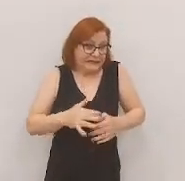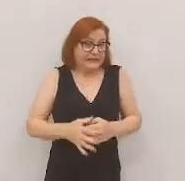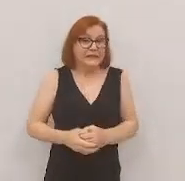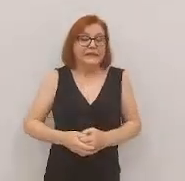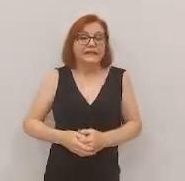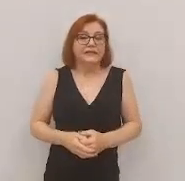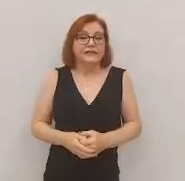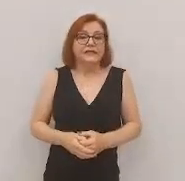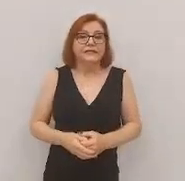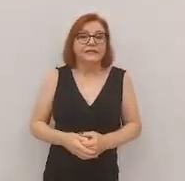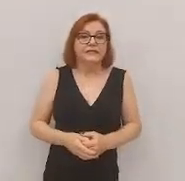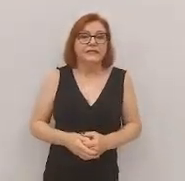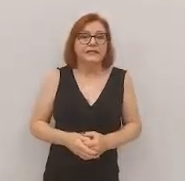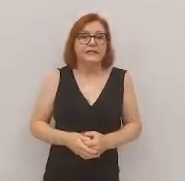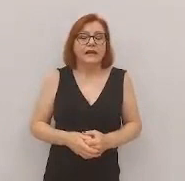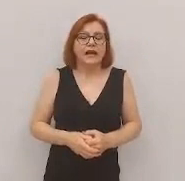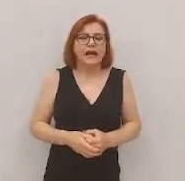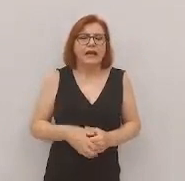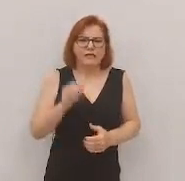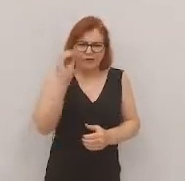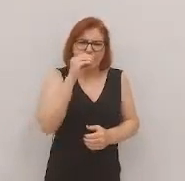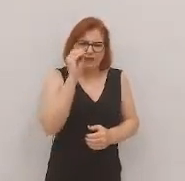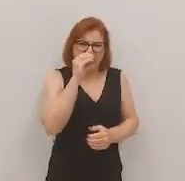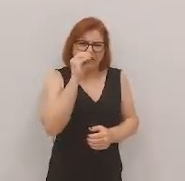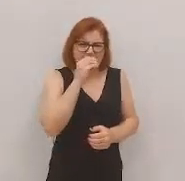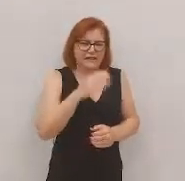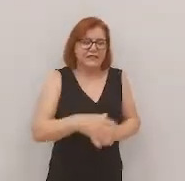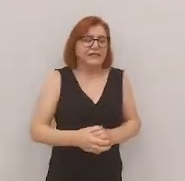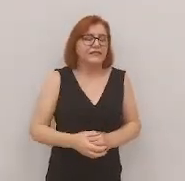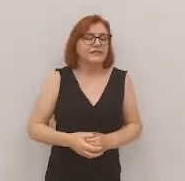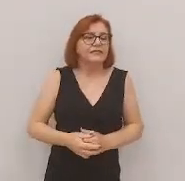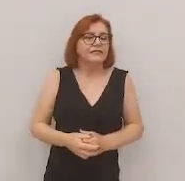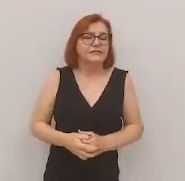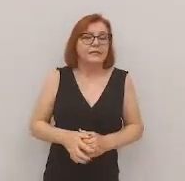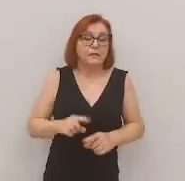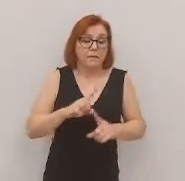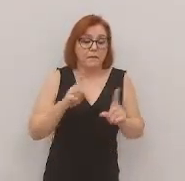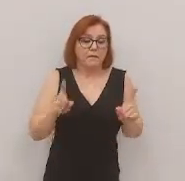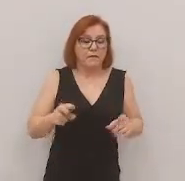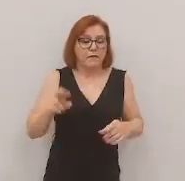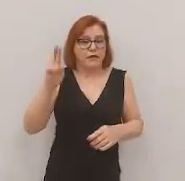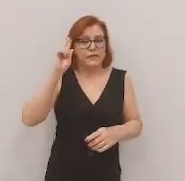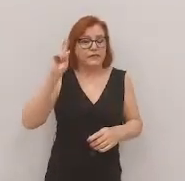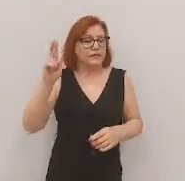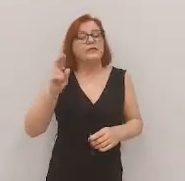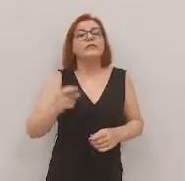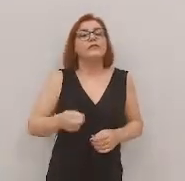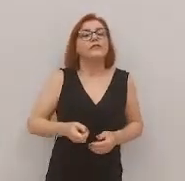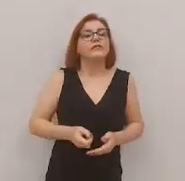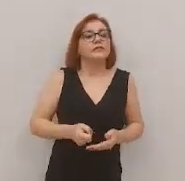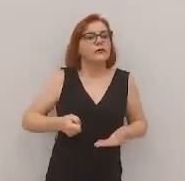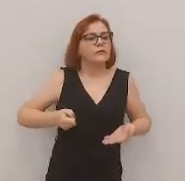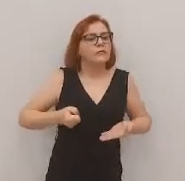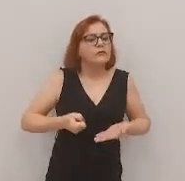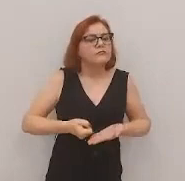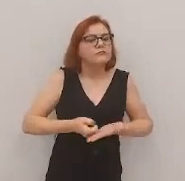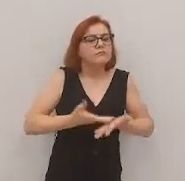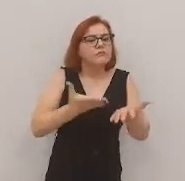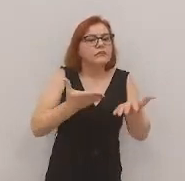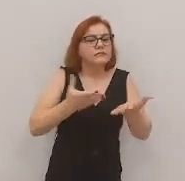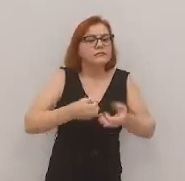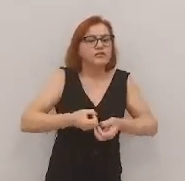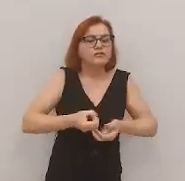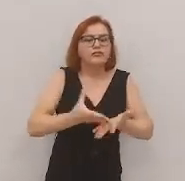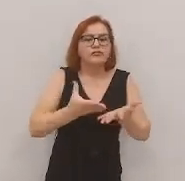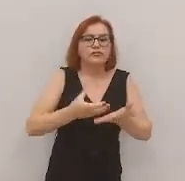coisinha, um tombinho, né? E o Senhor apostou tudo nesse neném. E